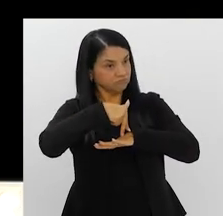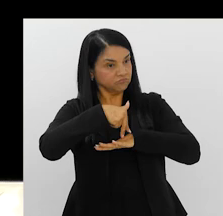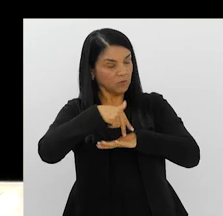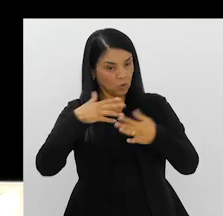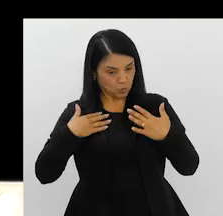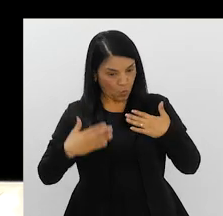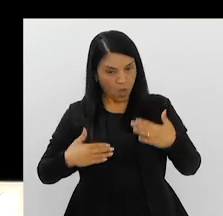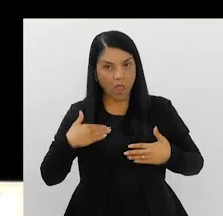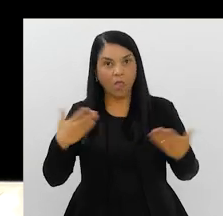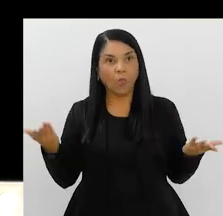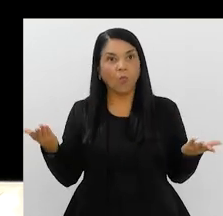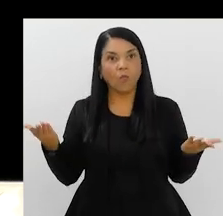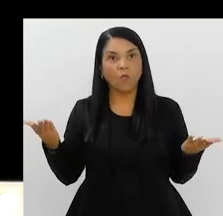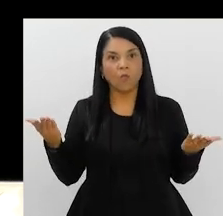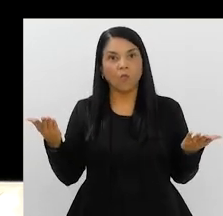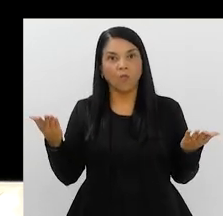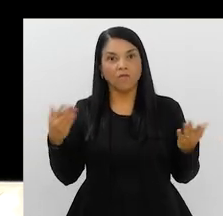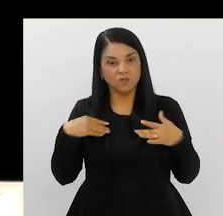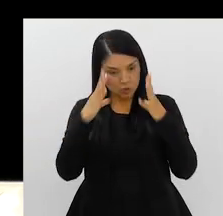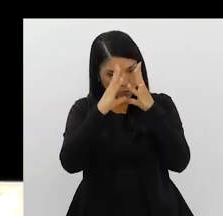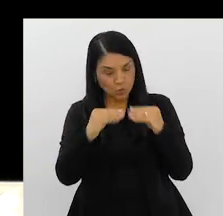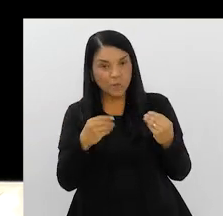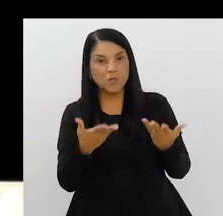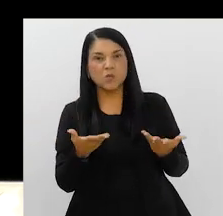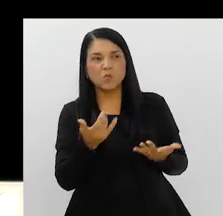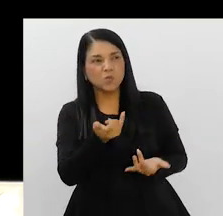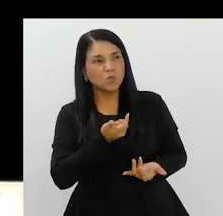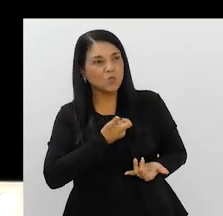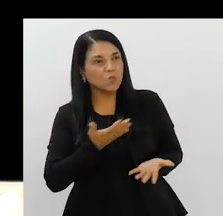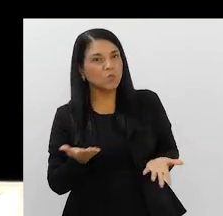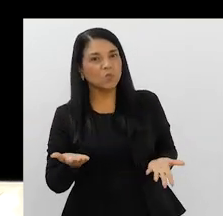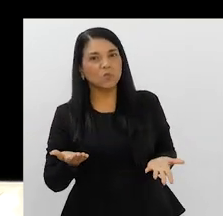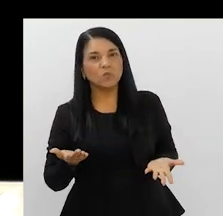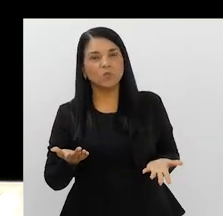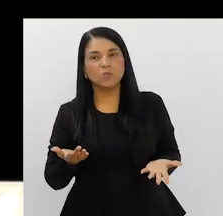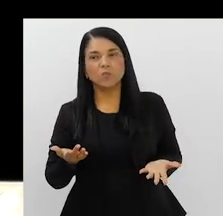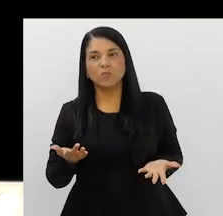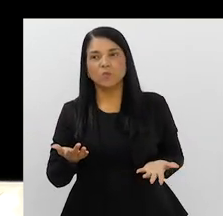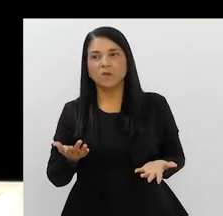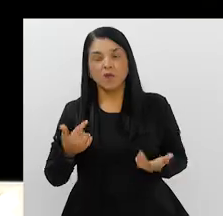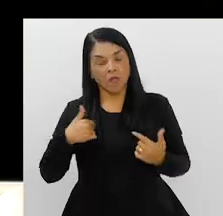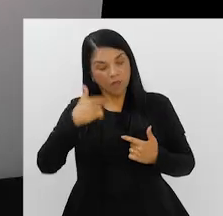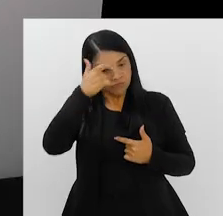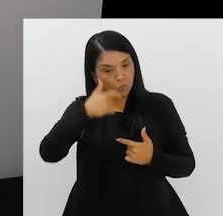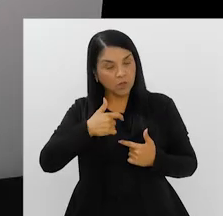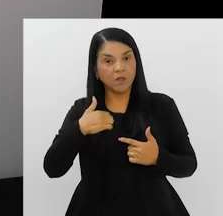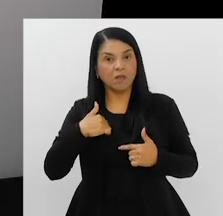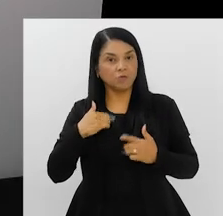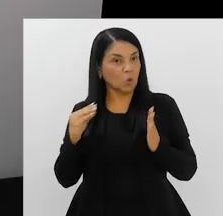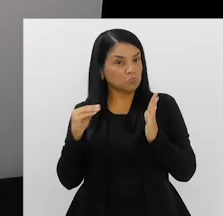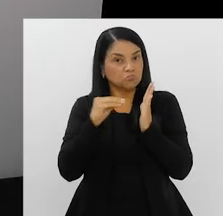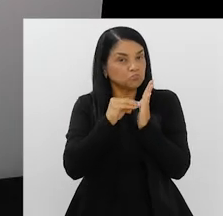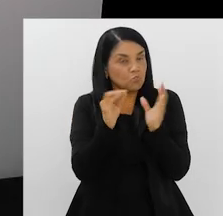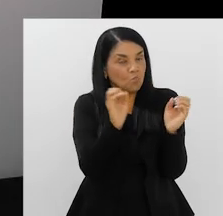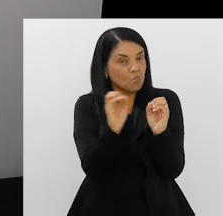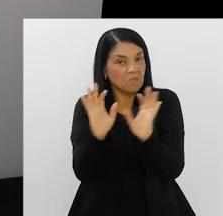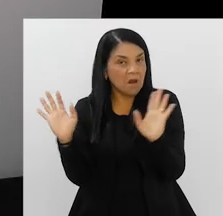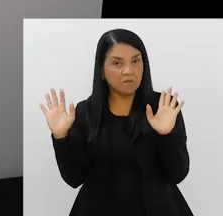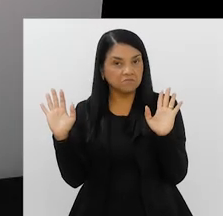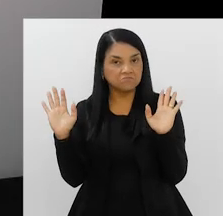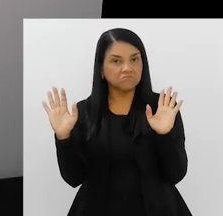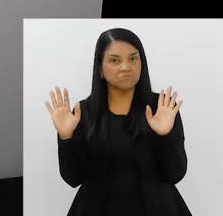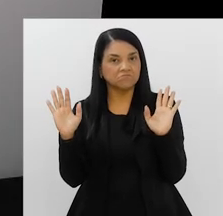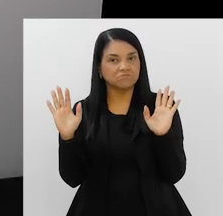aqui, gente. Eu sou uma matéria, sou eu. Você sumiu? Eu falo para os amigos, mas eu estou aqui, eu não estou